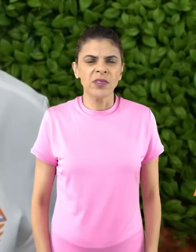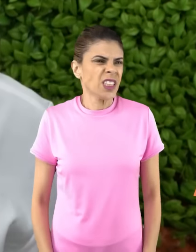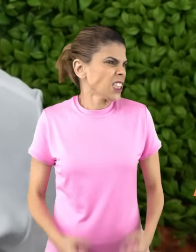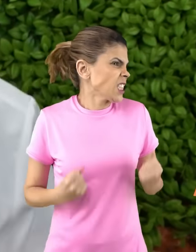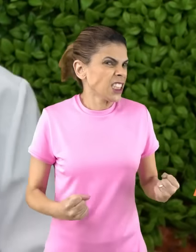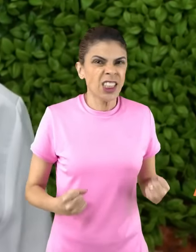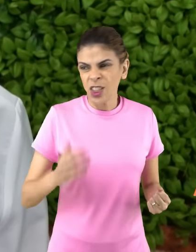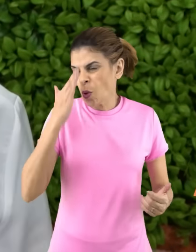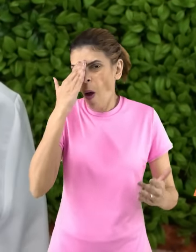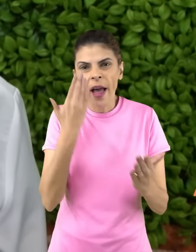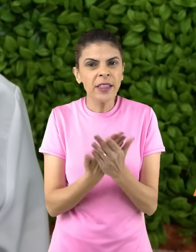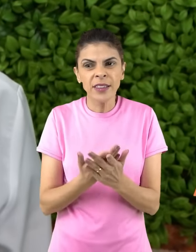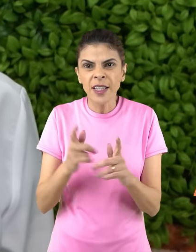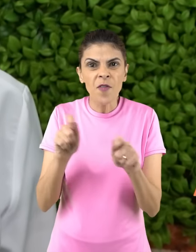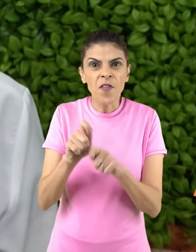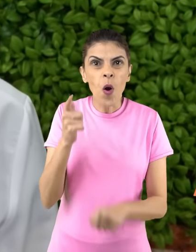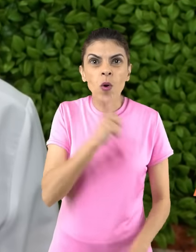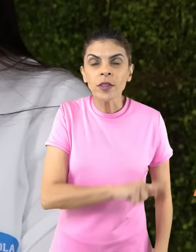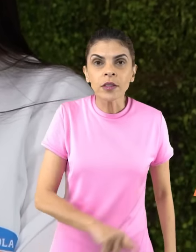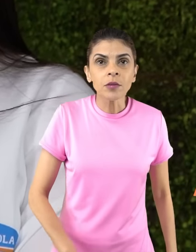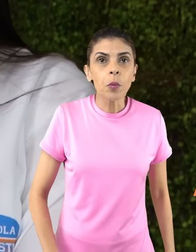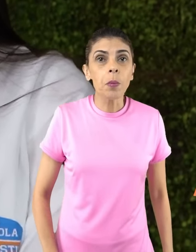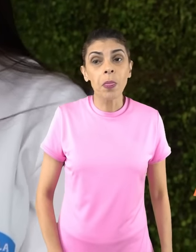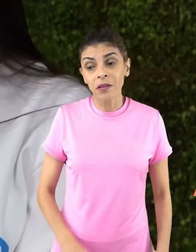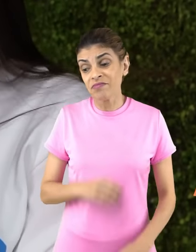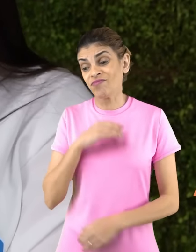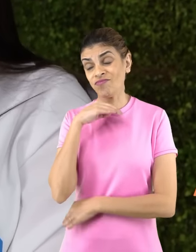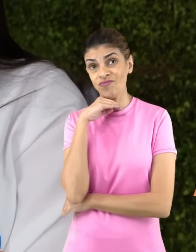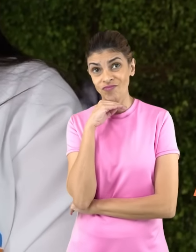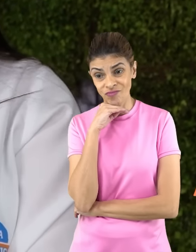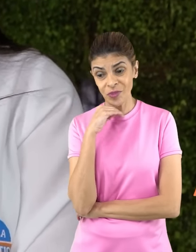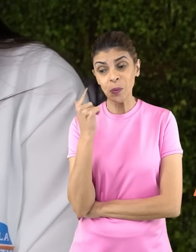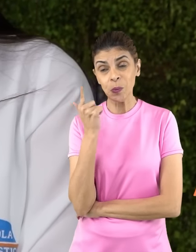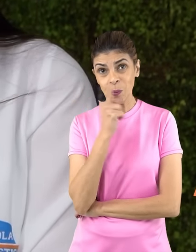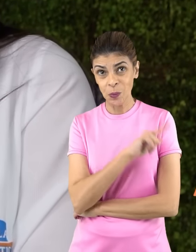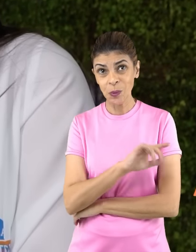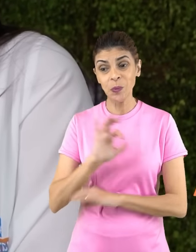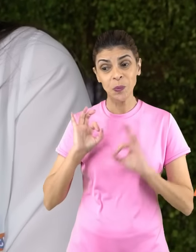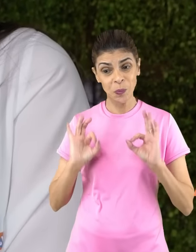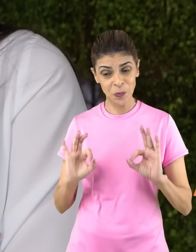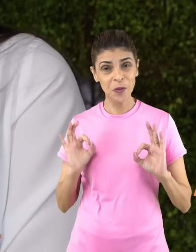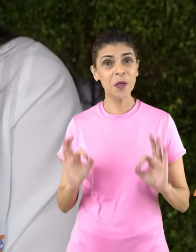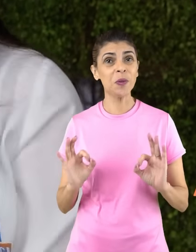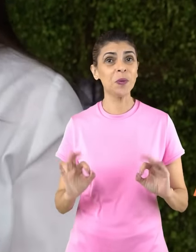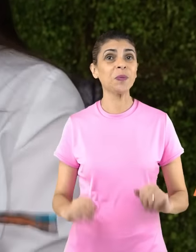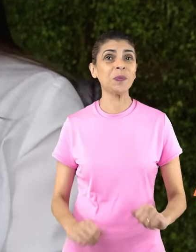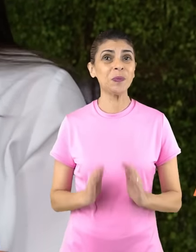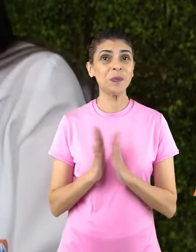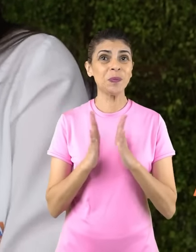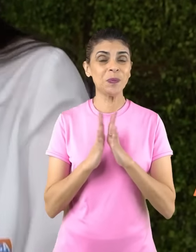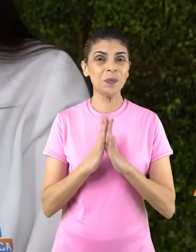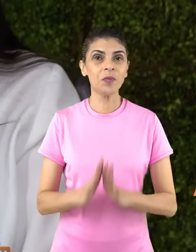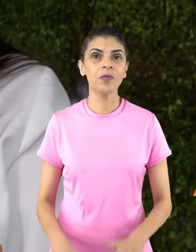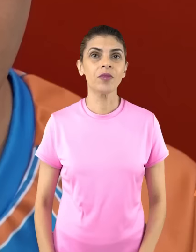Eu não acredito que ela vai conseguir É Dessa vez o plano da Ana foi perfeito